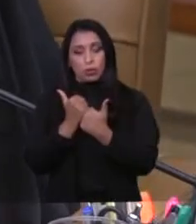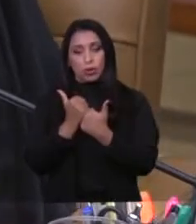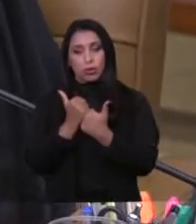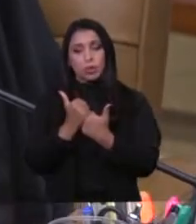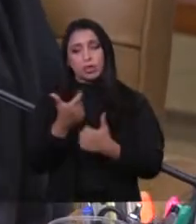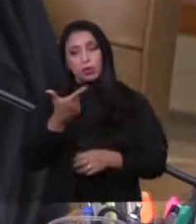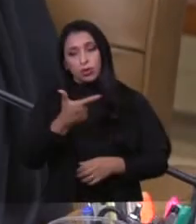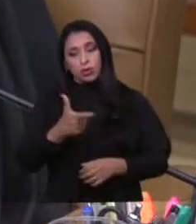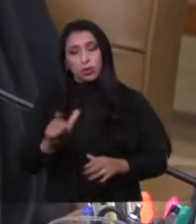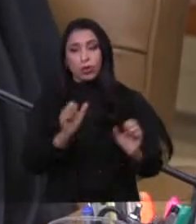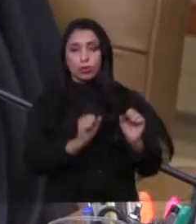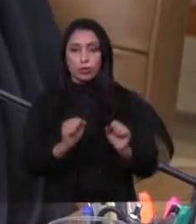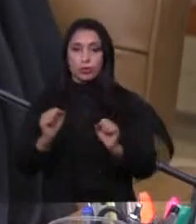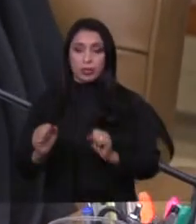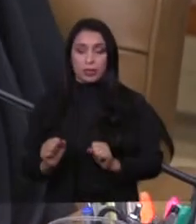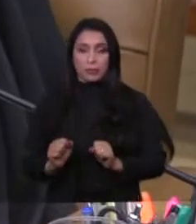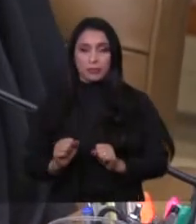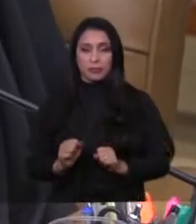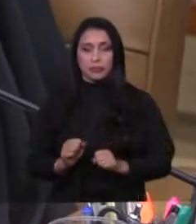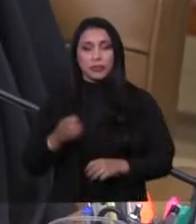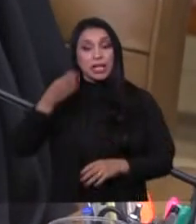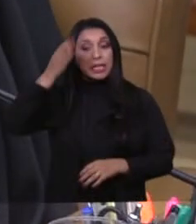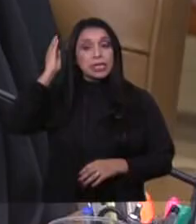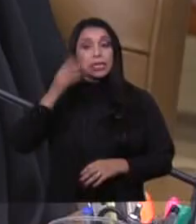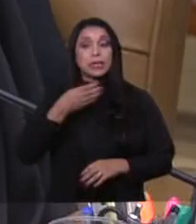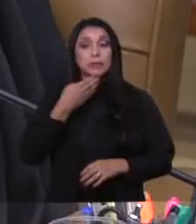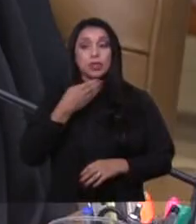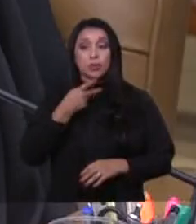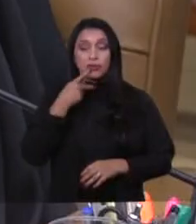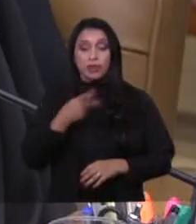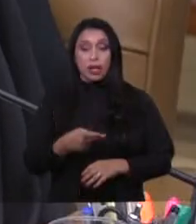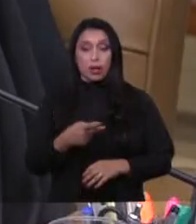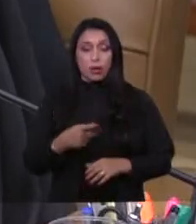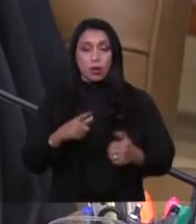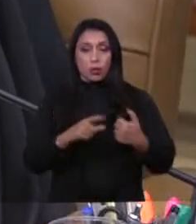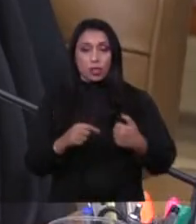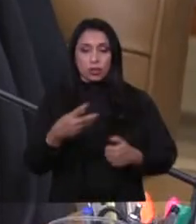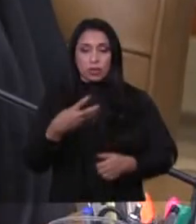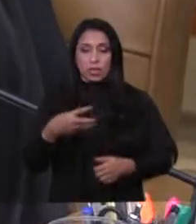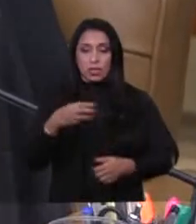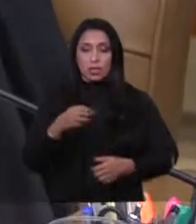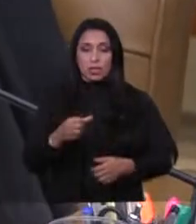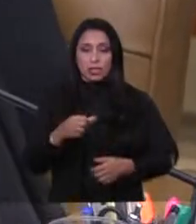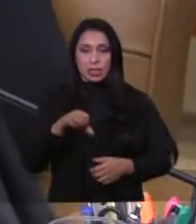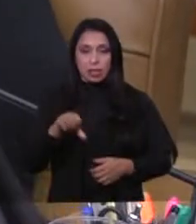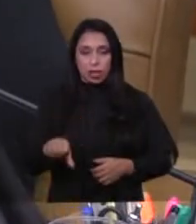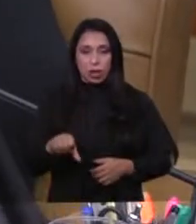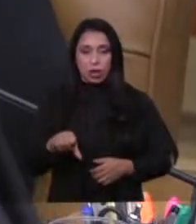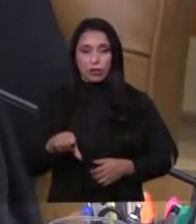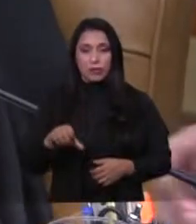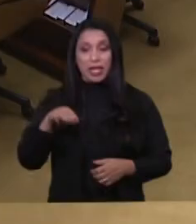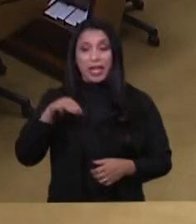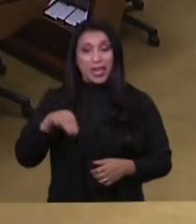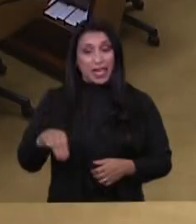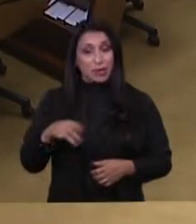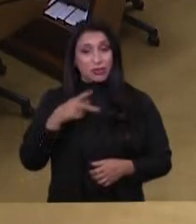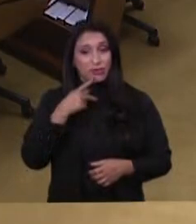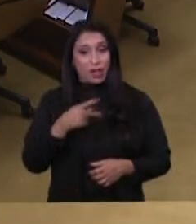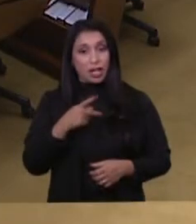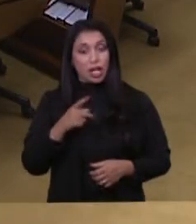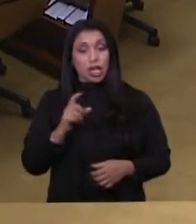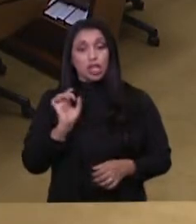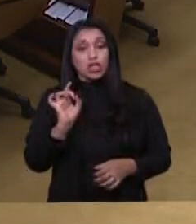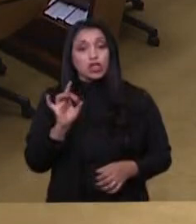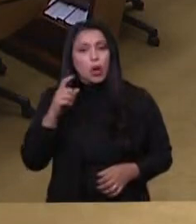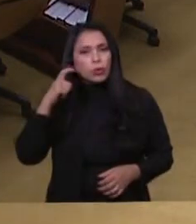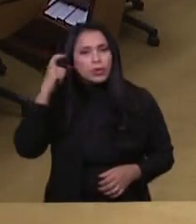ministro. O artigo 359-M, na verdade, fala em tentar, né? Então, não se pressupõe a consumação,